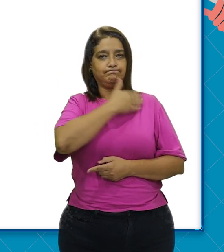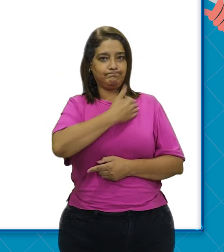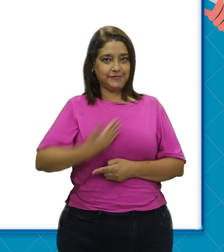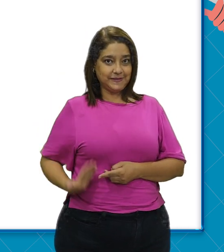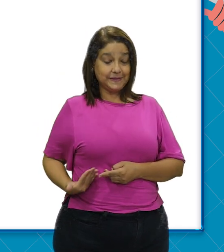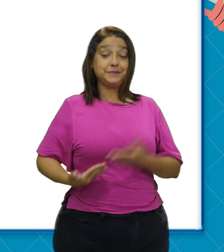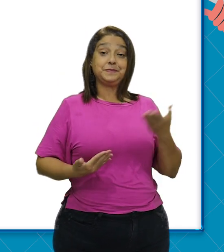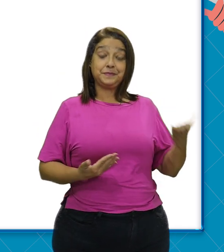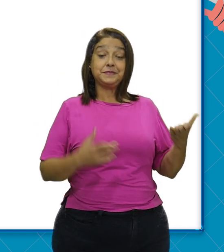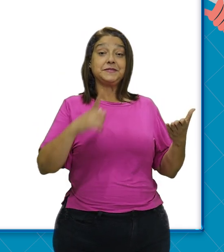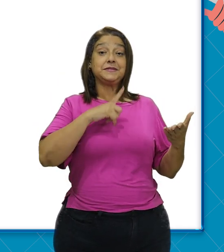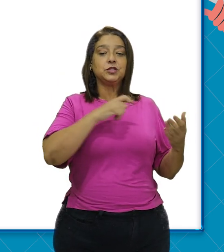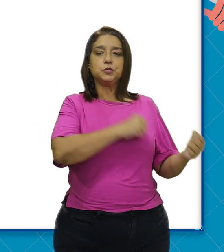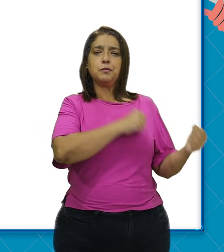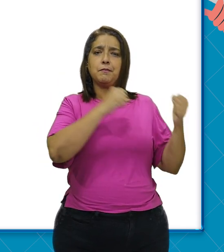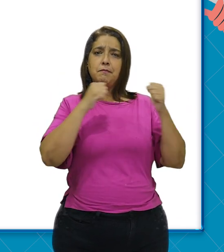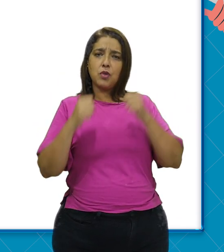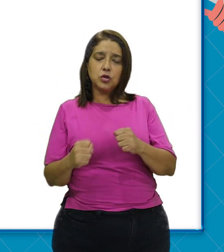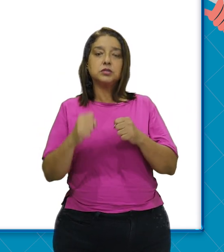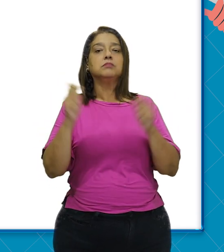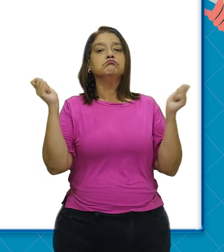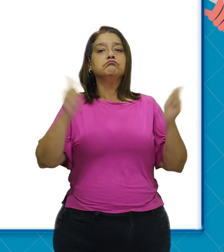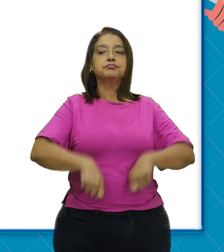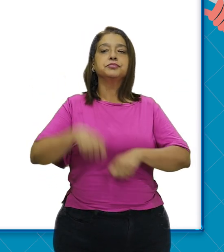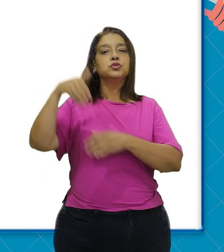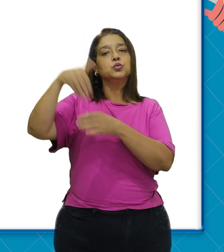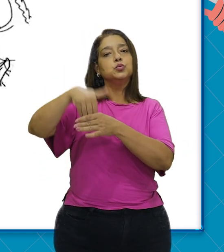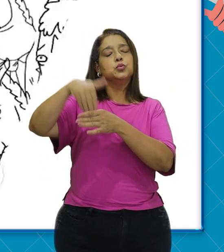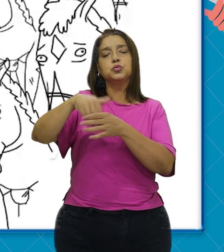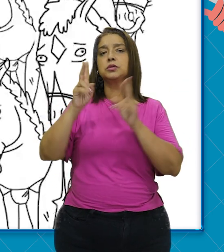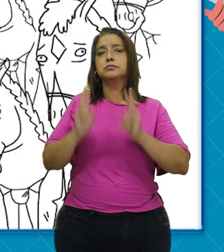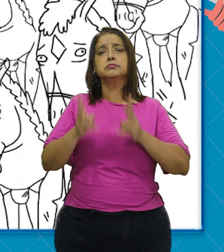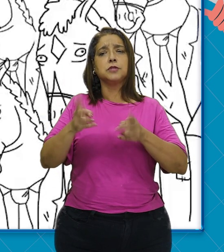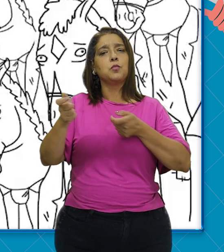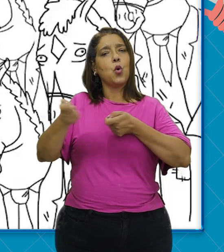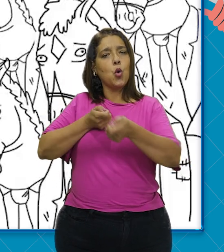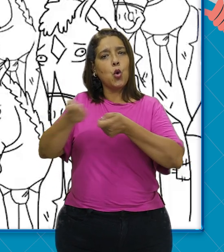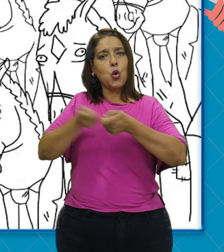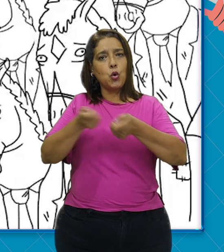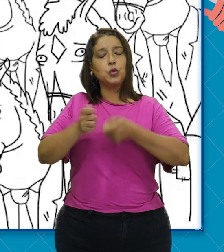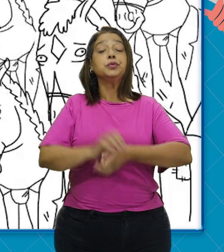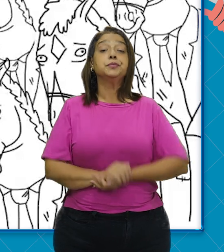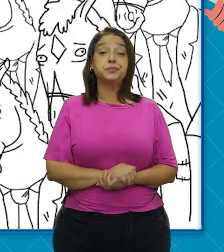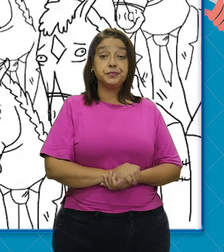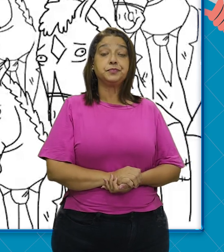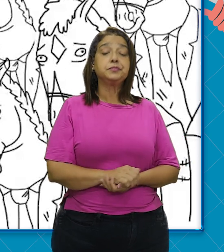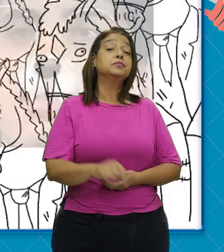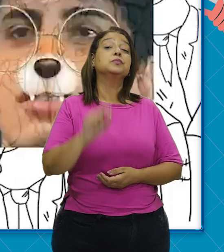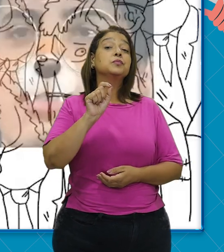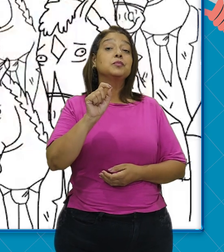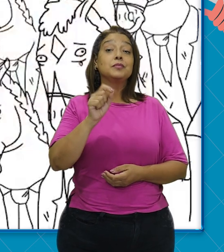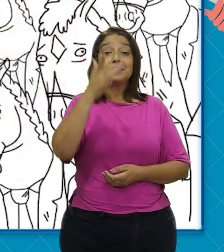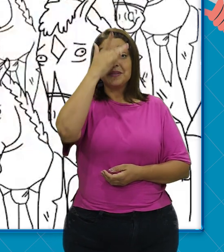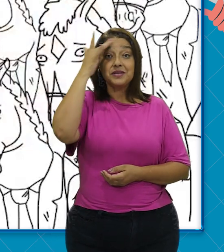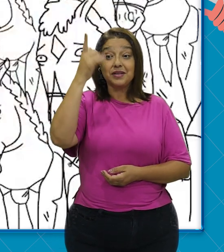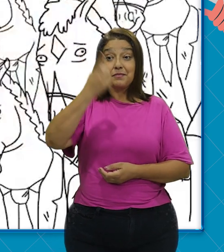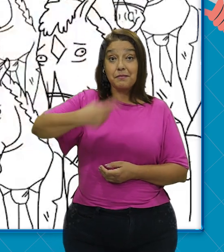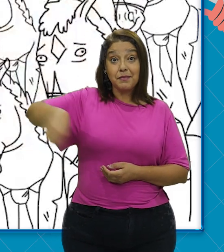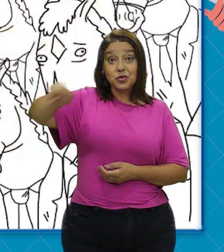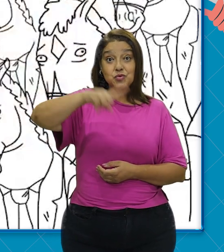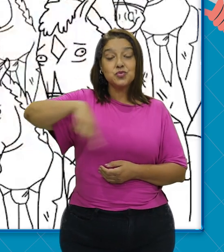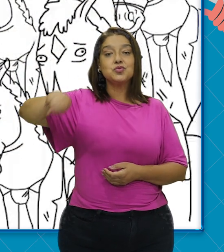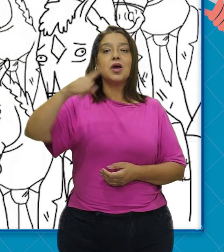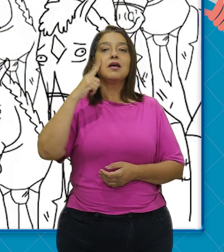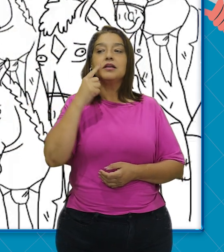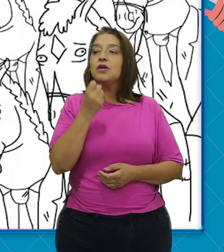poder para manter um curral eleitoral. Mas o que essa expressão significa? Ela compara os eleitores ao gado, porque são